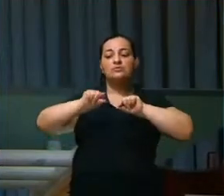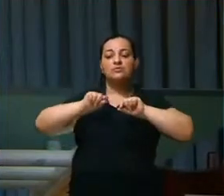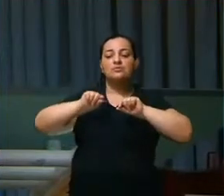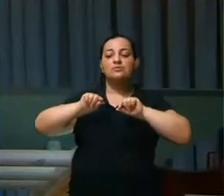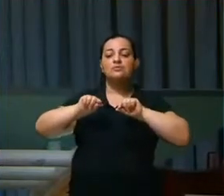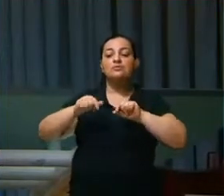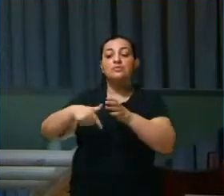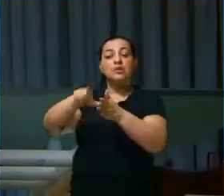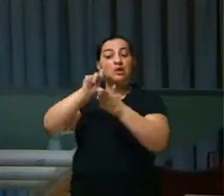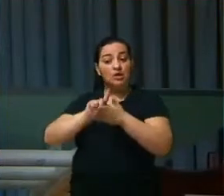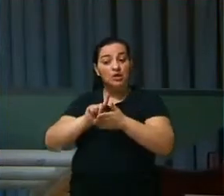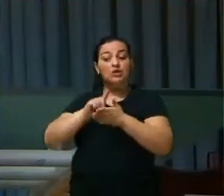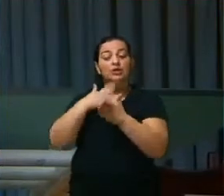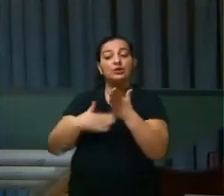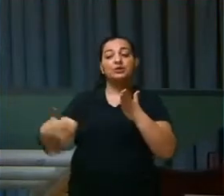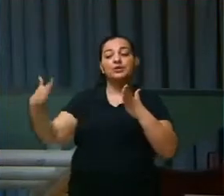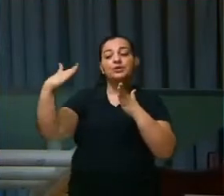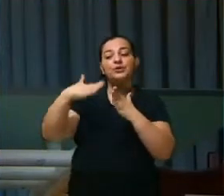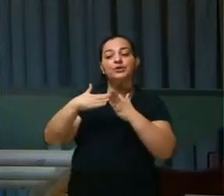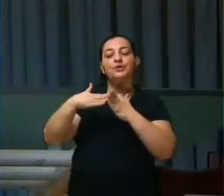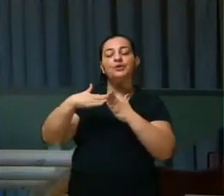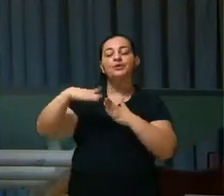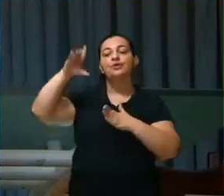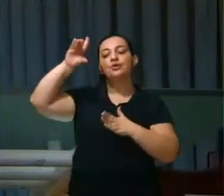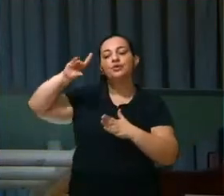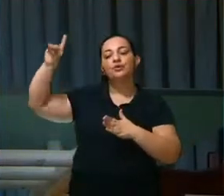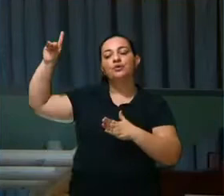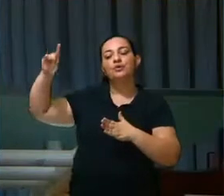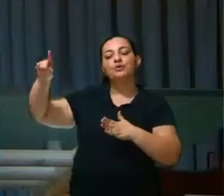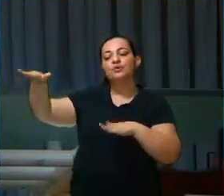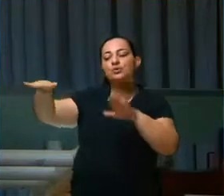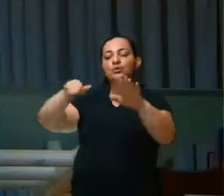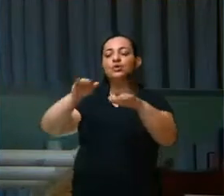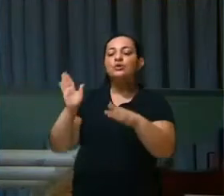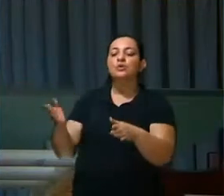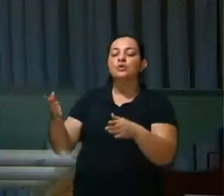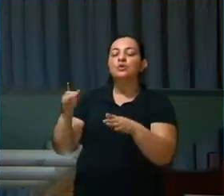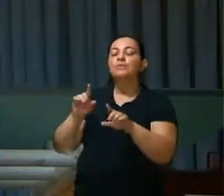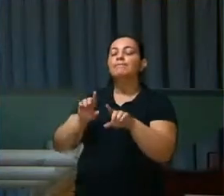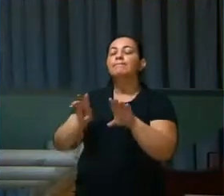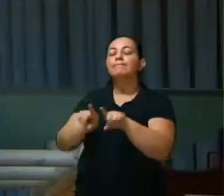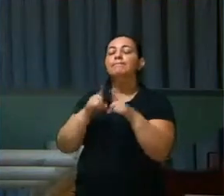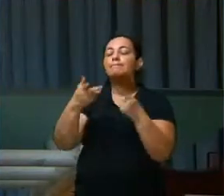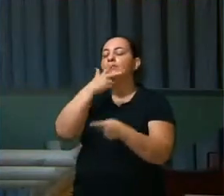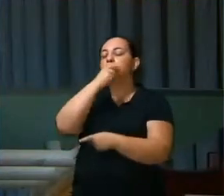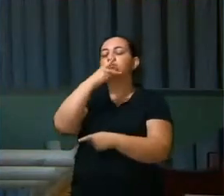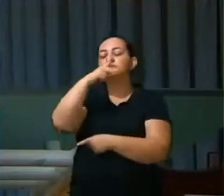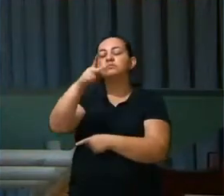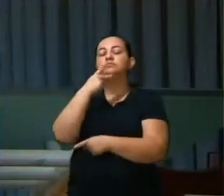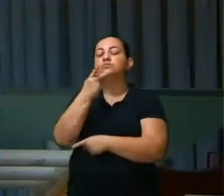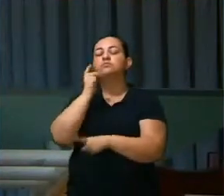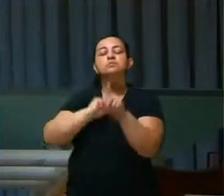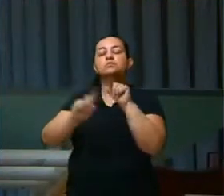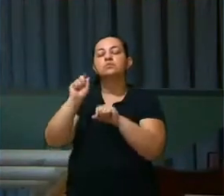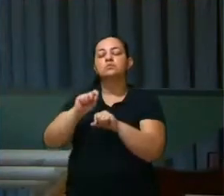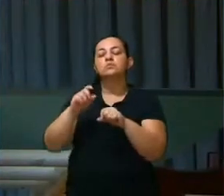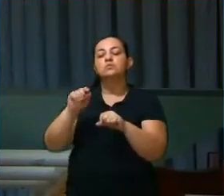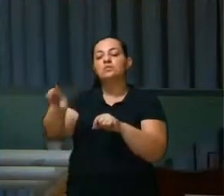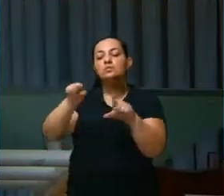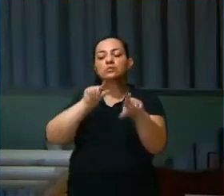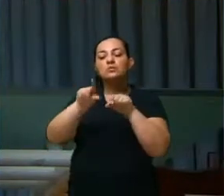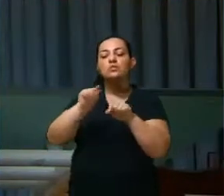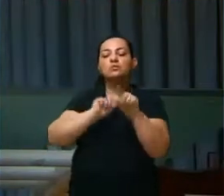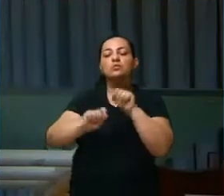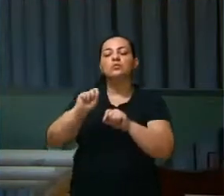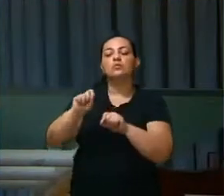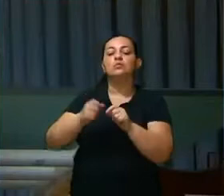antes antes de tudo foi destinado a chegar mas o profeta disse que a predestinação